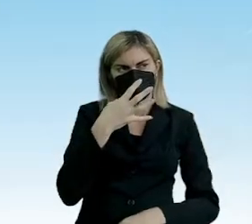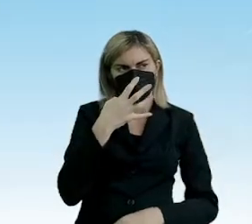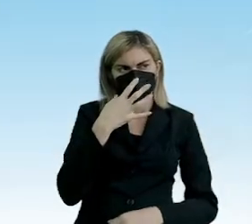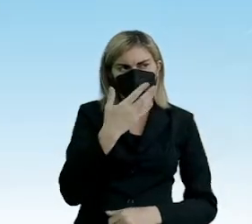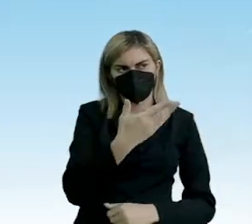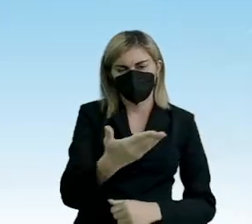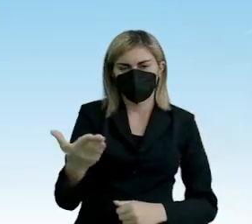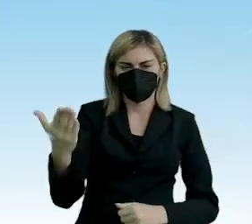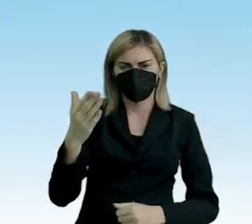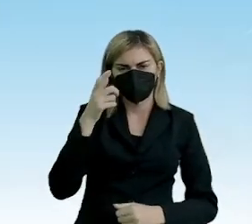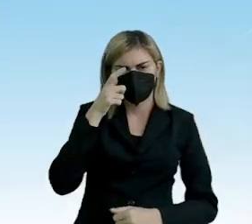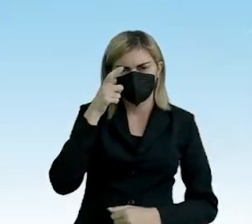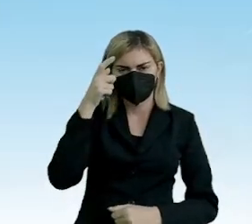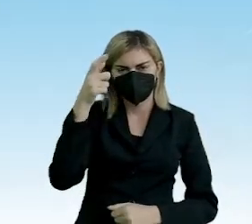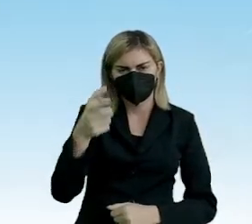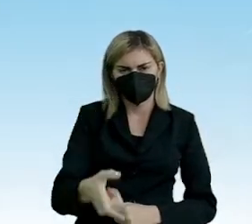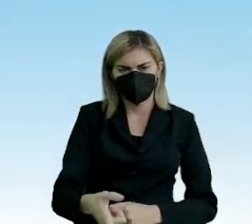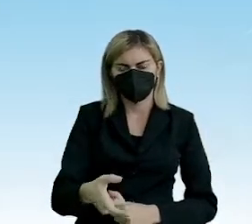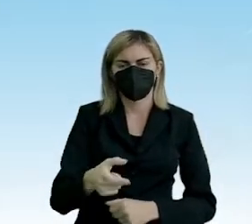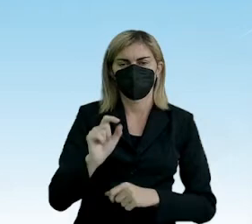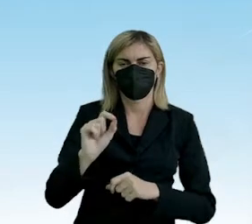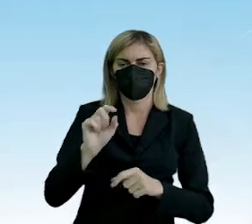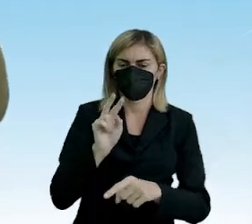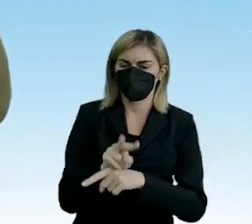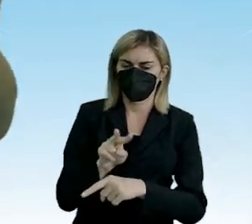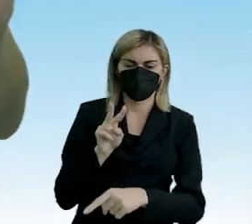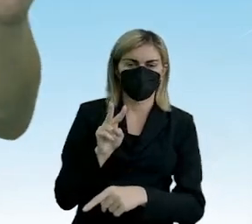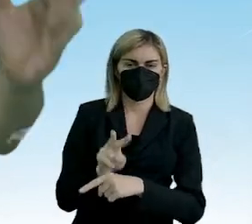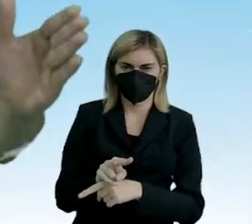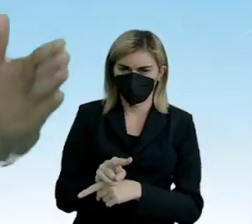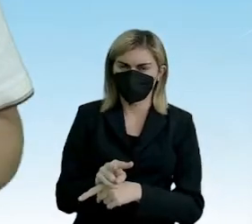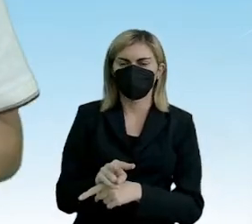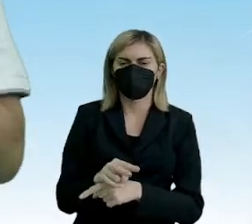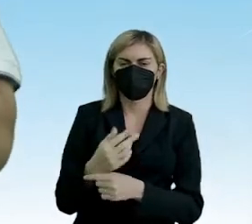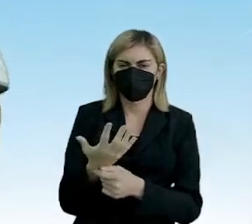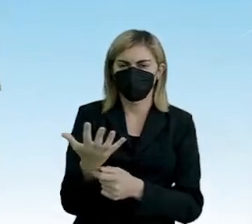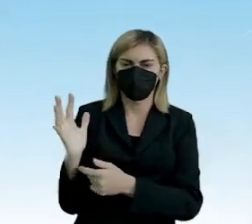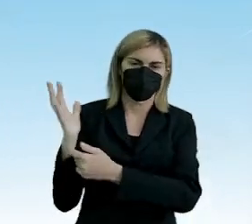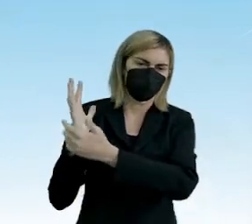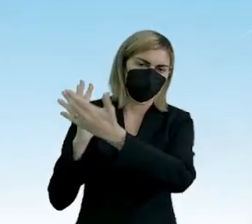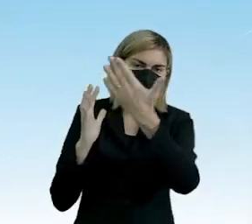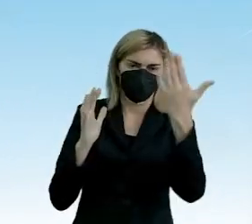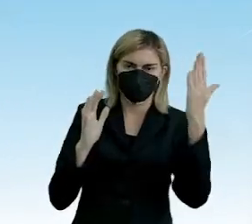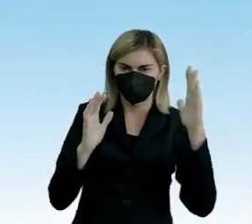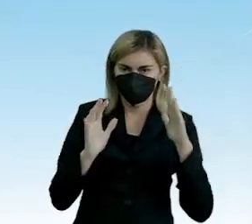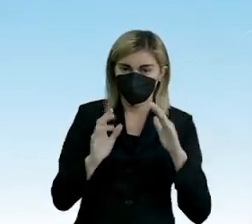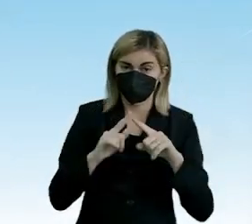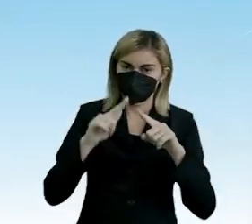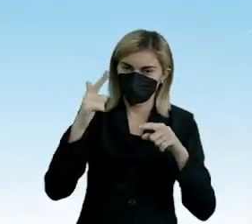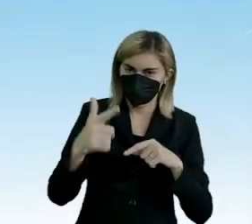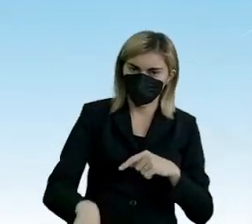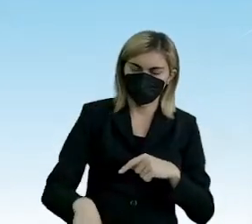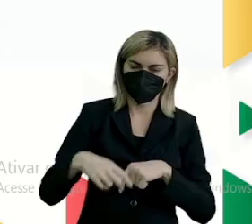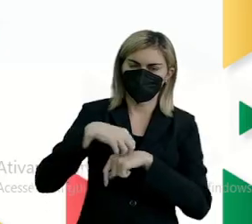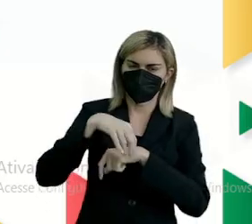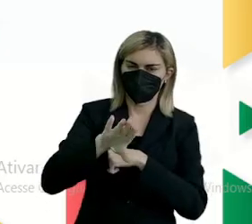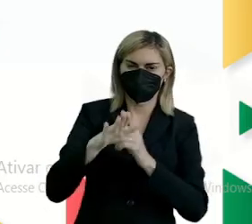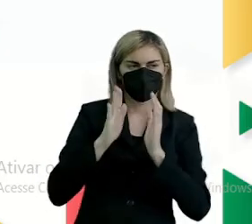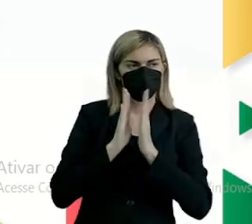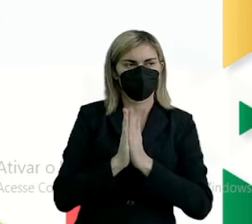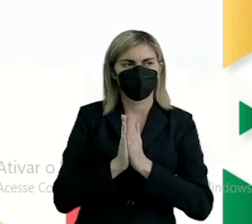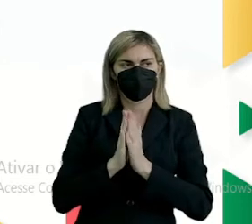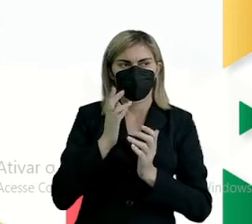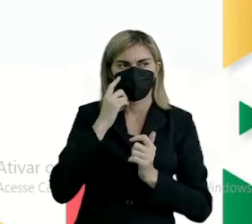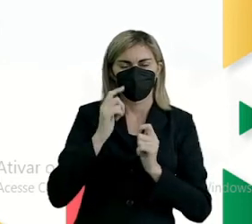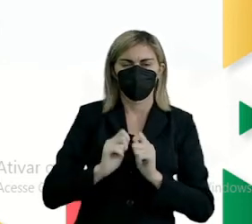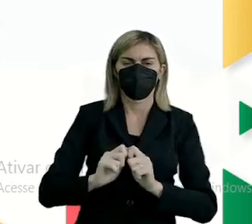aí a intencionalidade de preservação do meio ambiente. Mais uma vez, por favor,